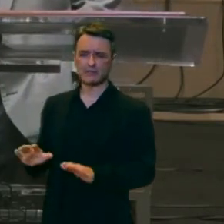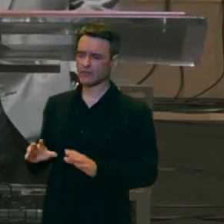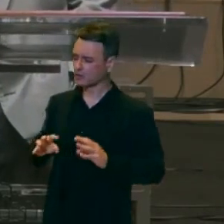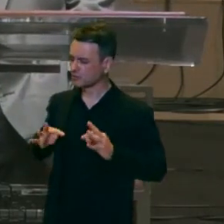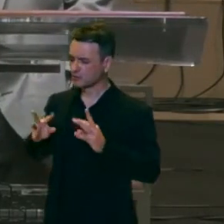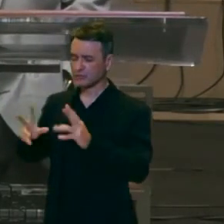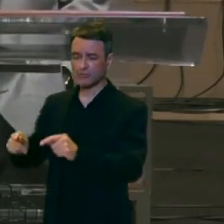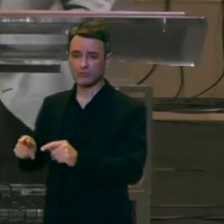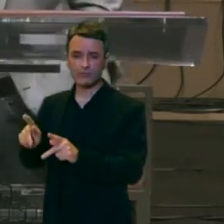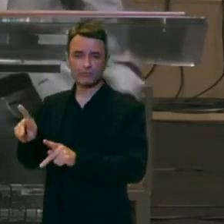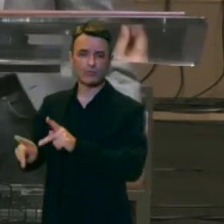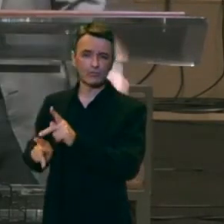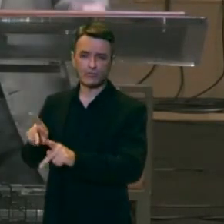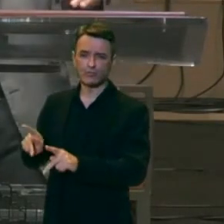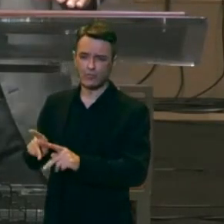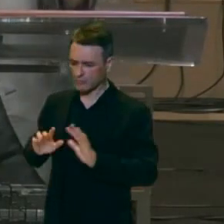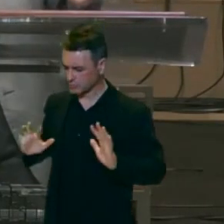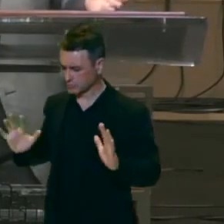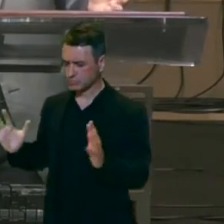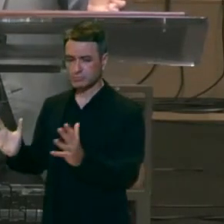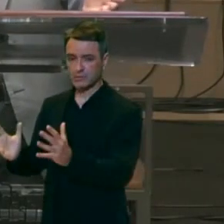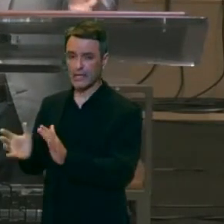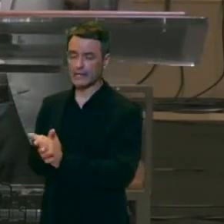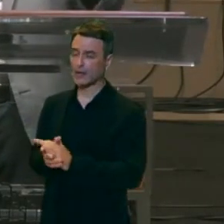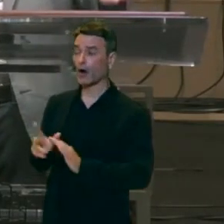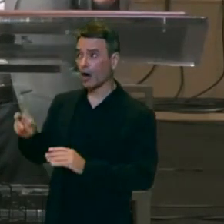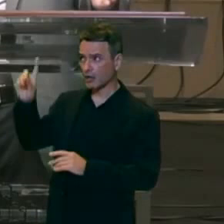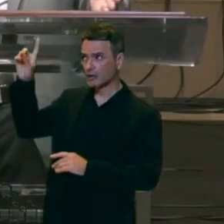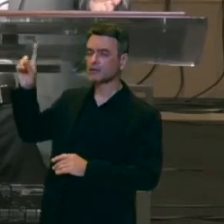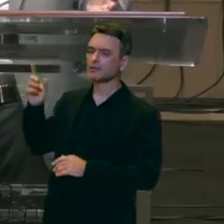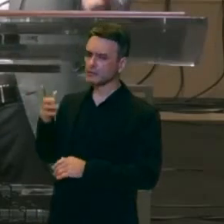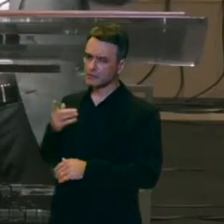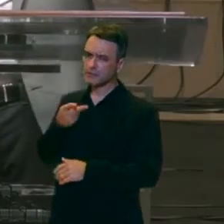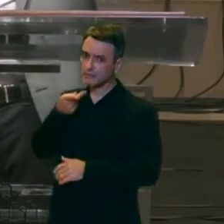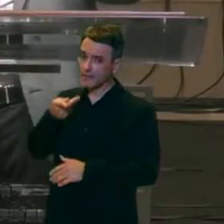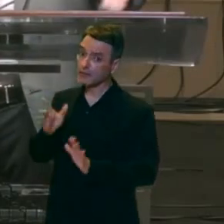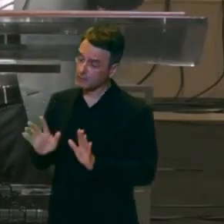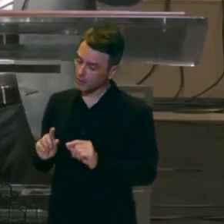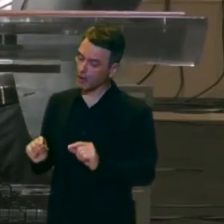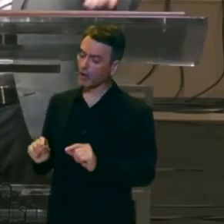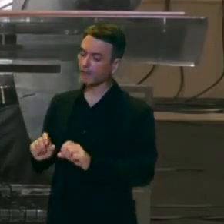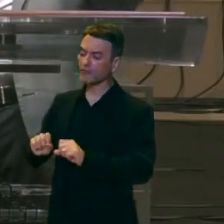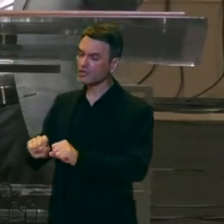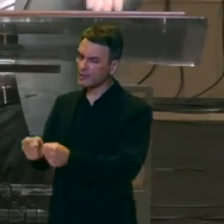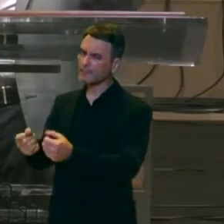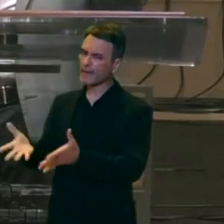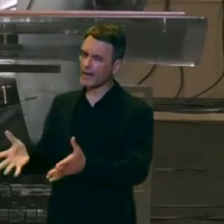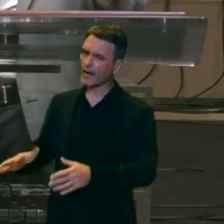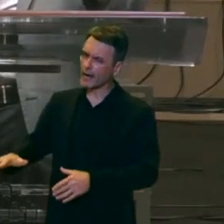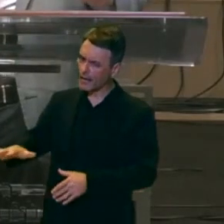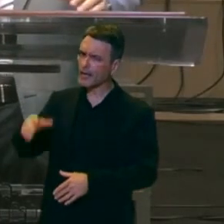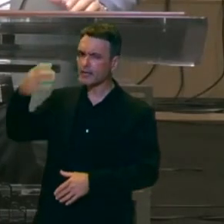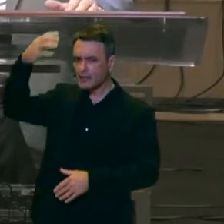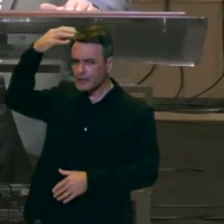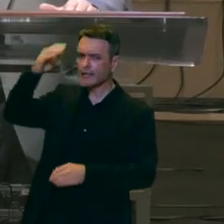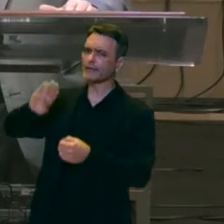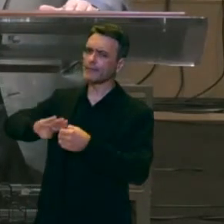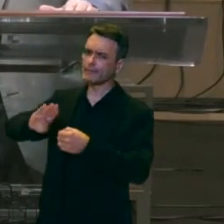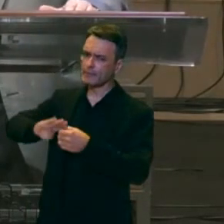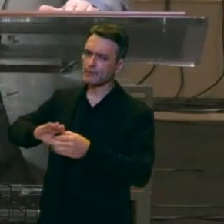todo o povo: assim diz o Senhor dos exércitos, Deus de Israel, quebrarei o jugo do rei da